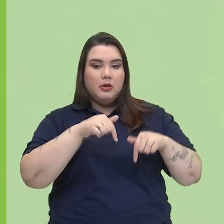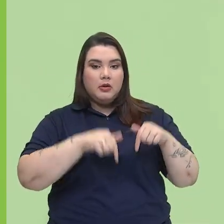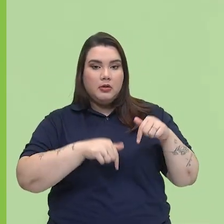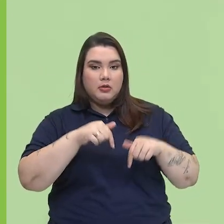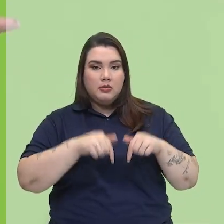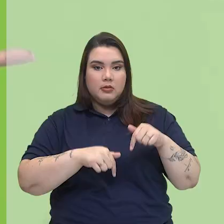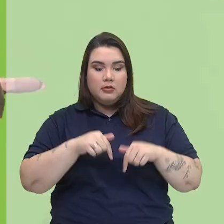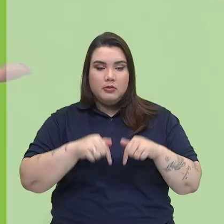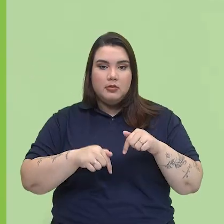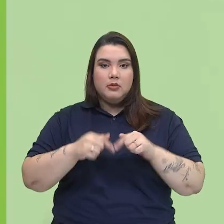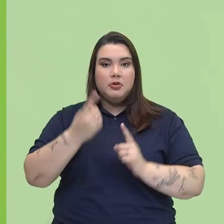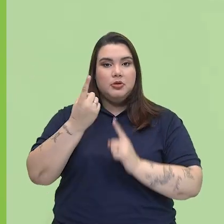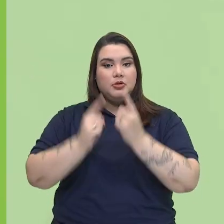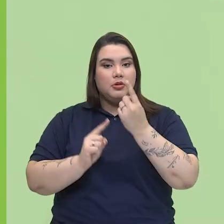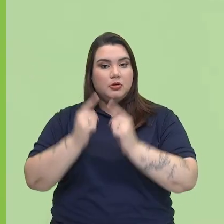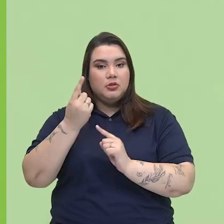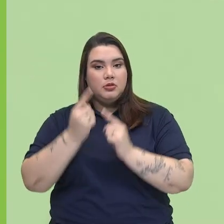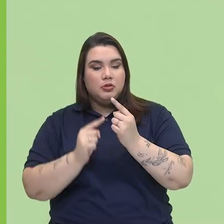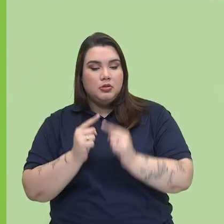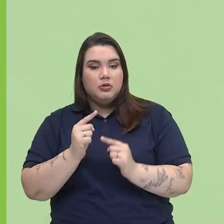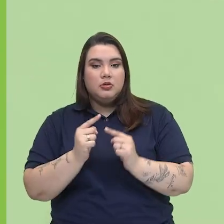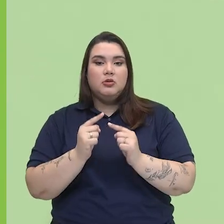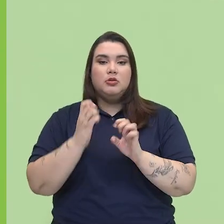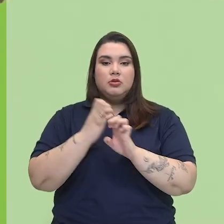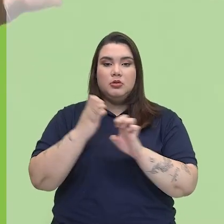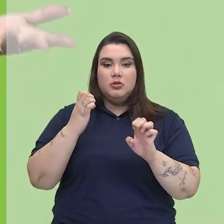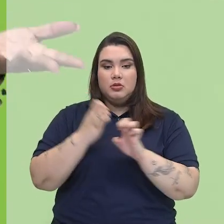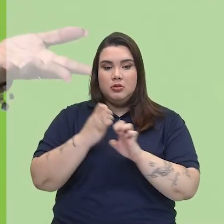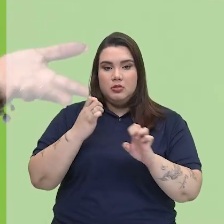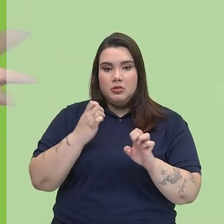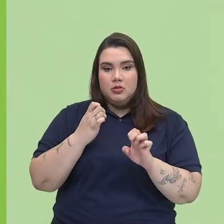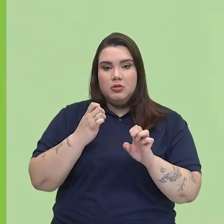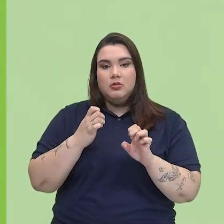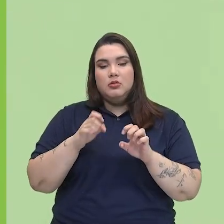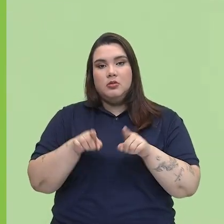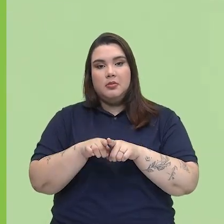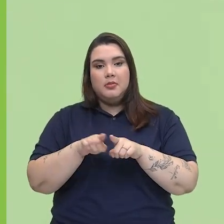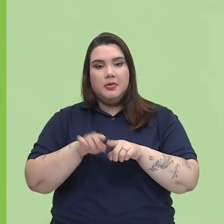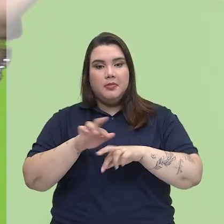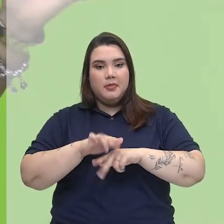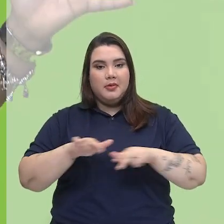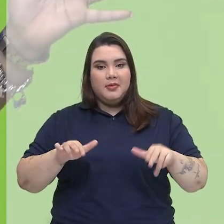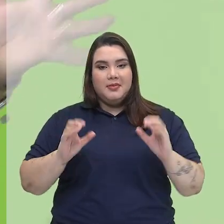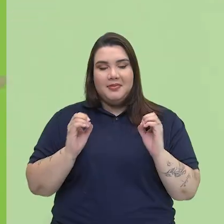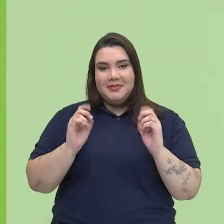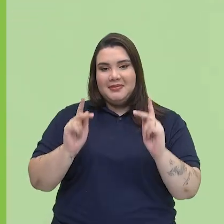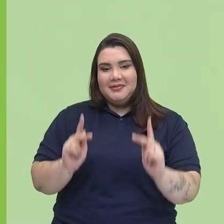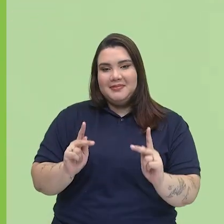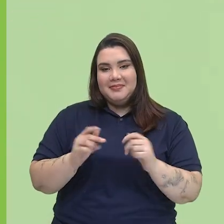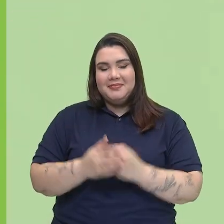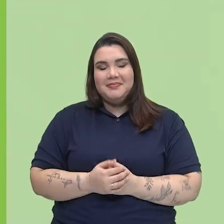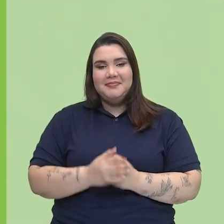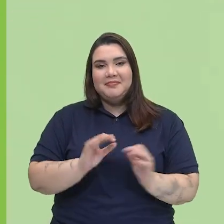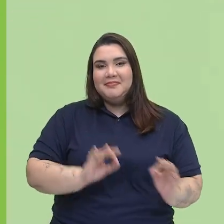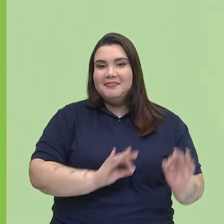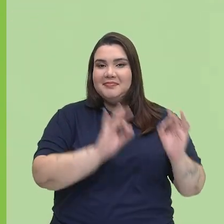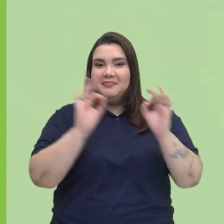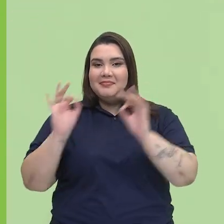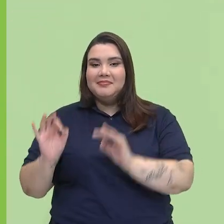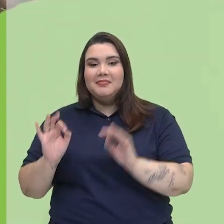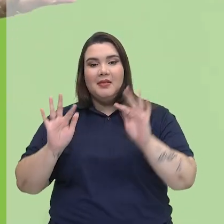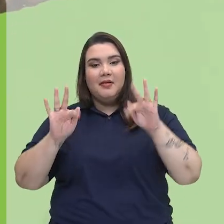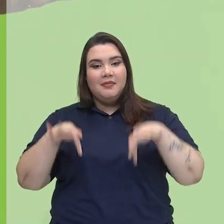química, na estatística, na engenharia e entre outras. Pessoal, chegamos ao